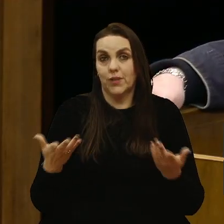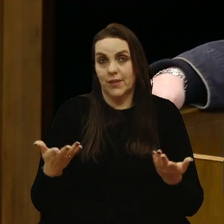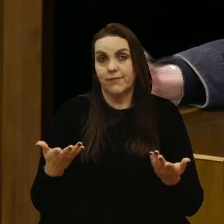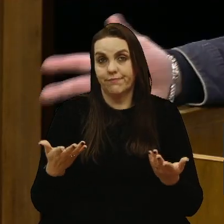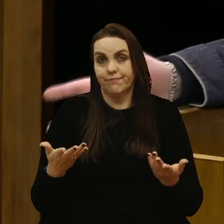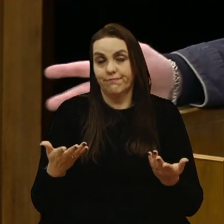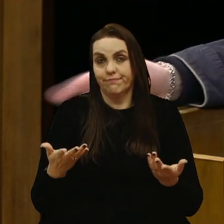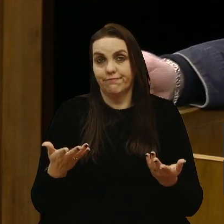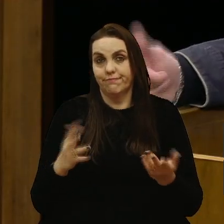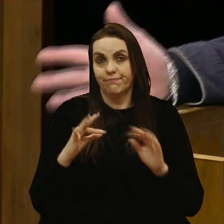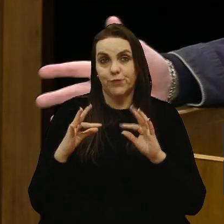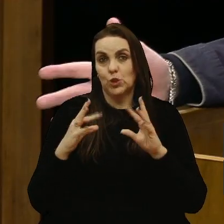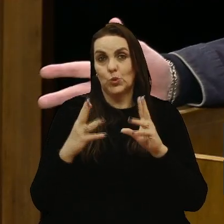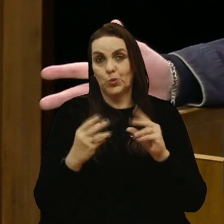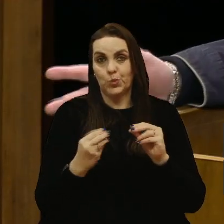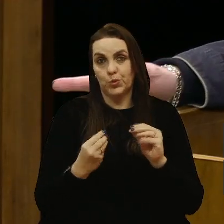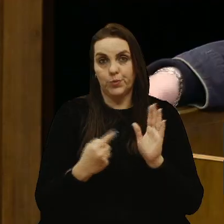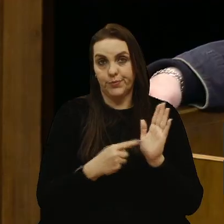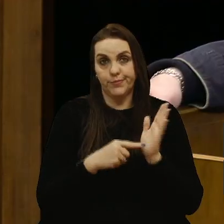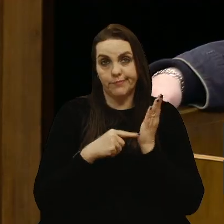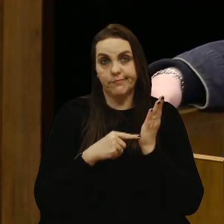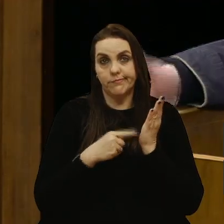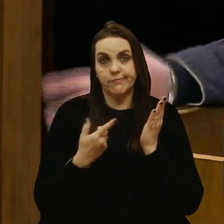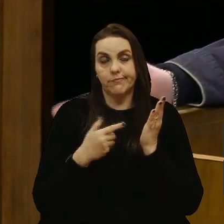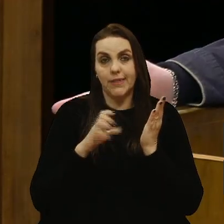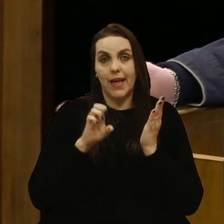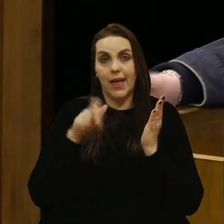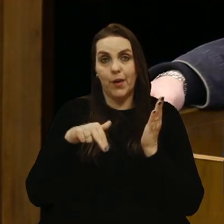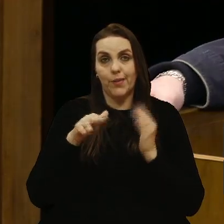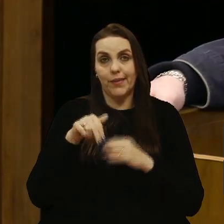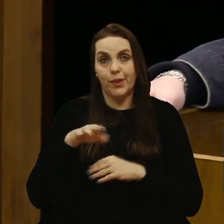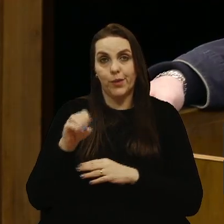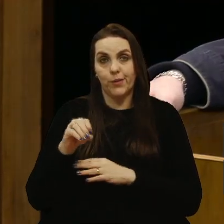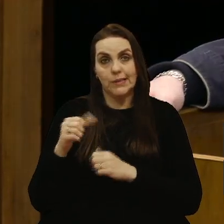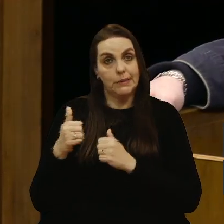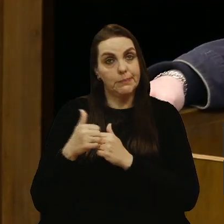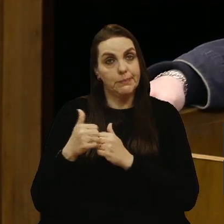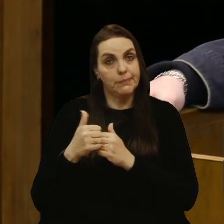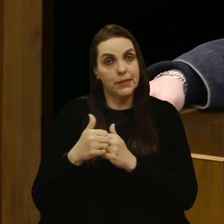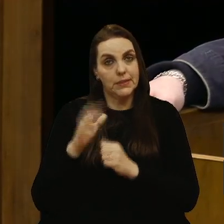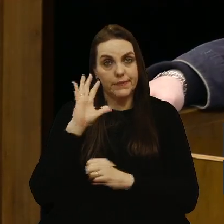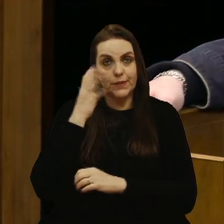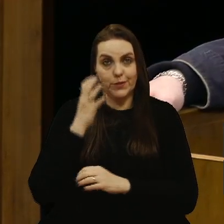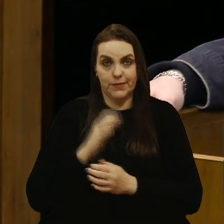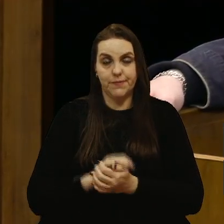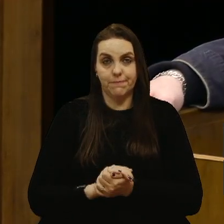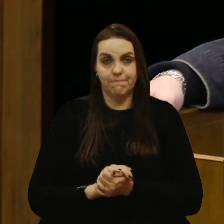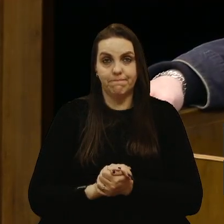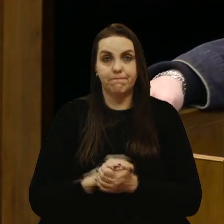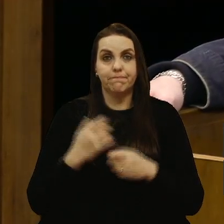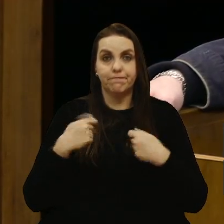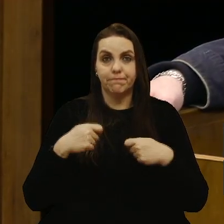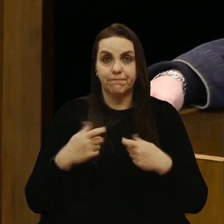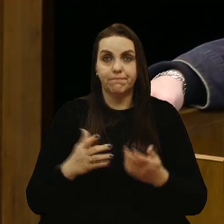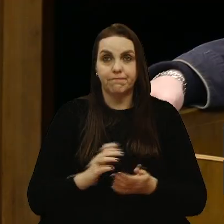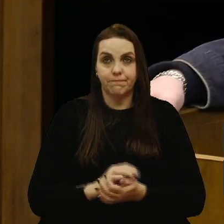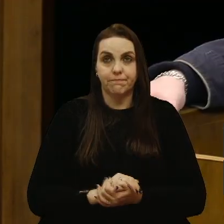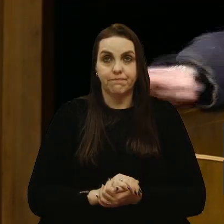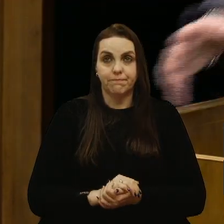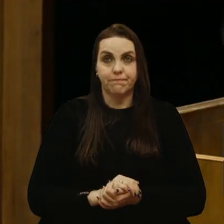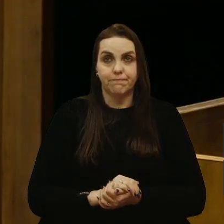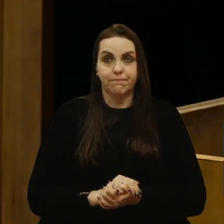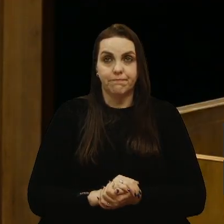que tudo indica, o El Niño está se avizinhando e precisamos,